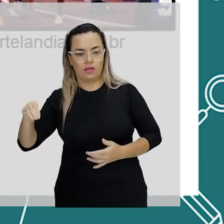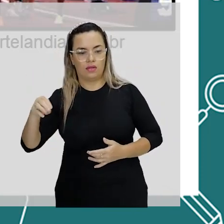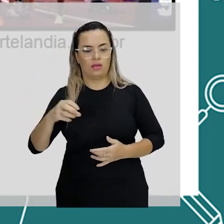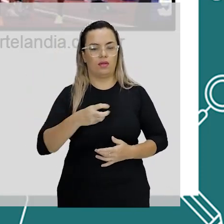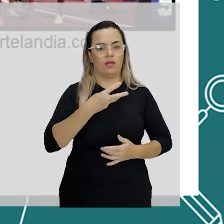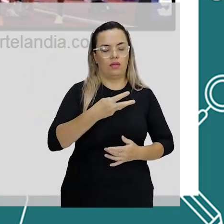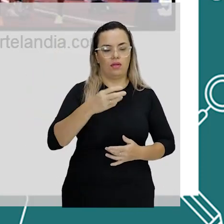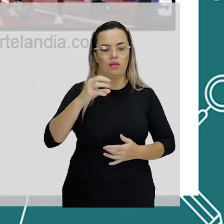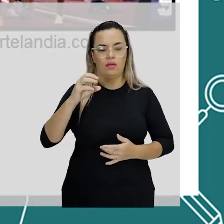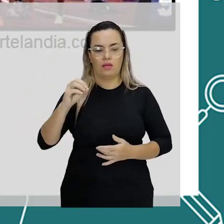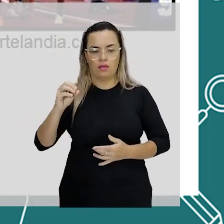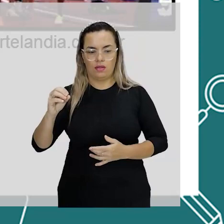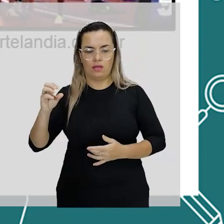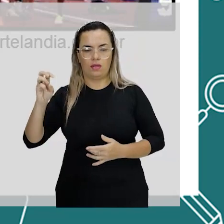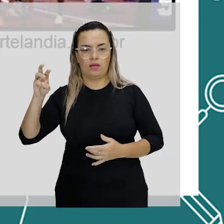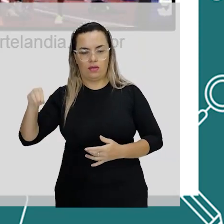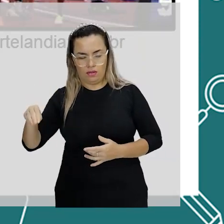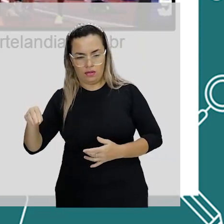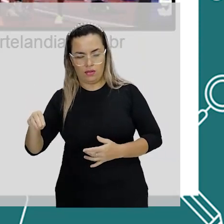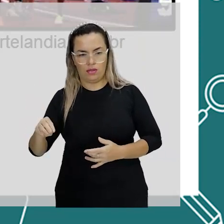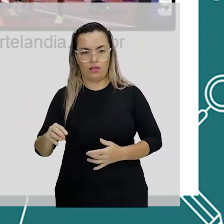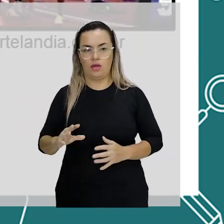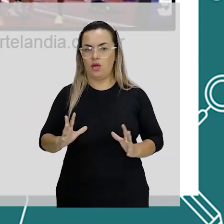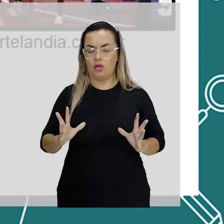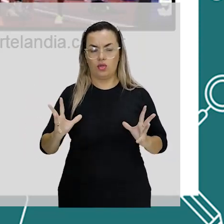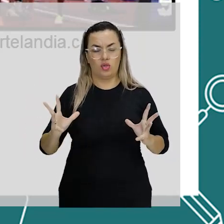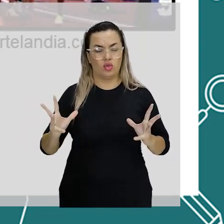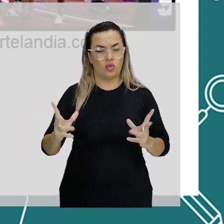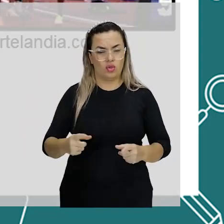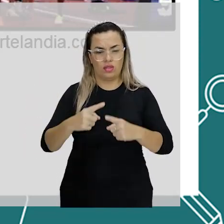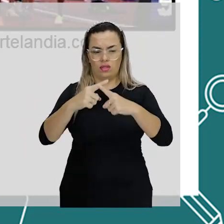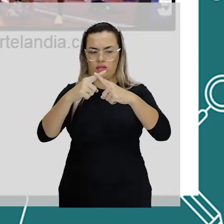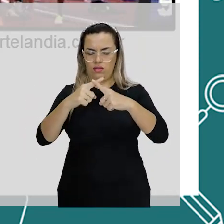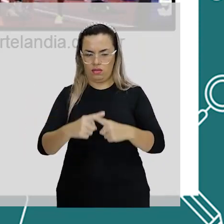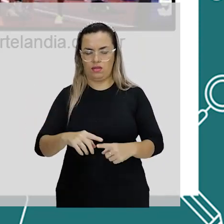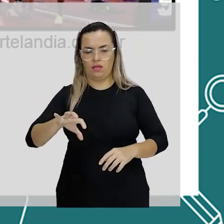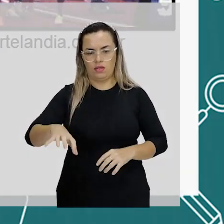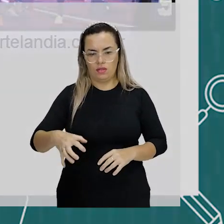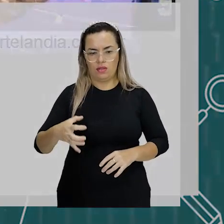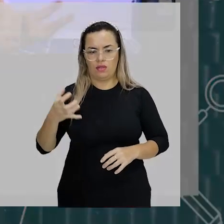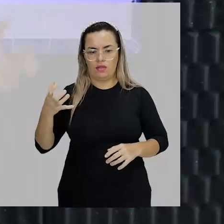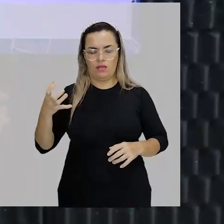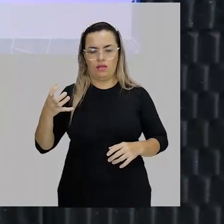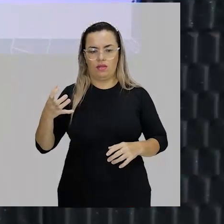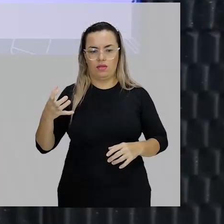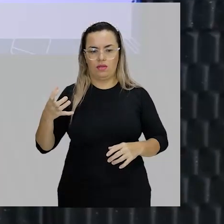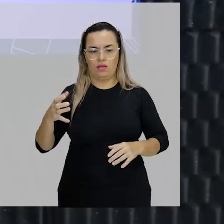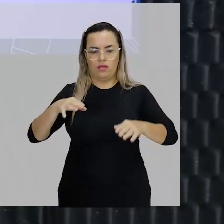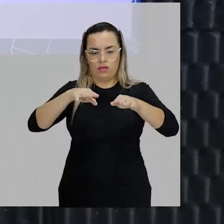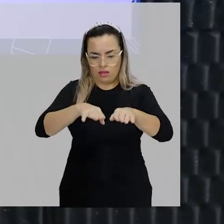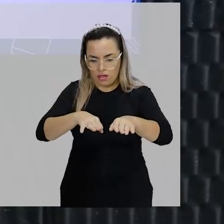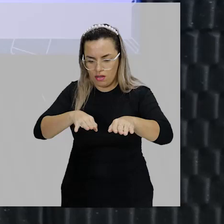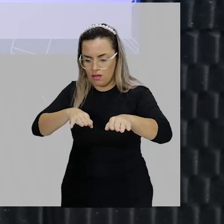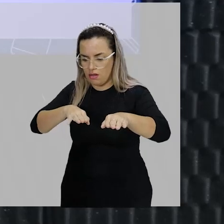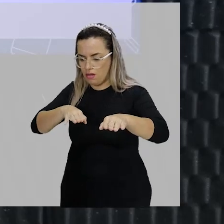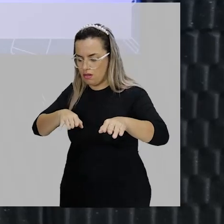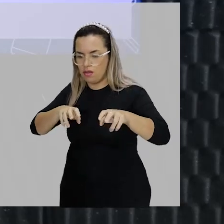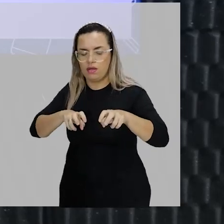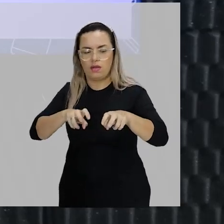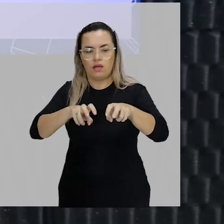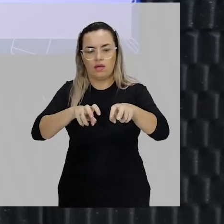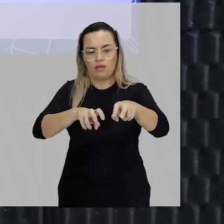e 3.000 metros. Todas essas provas aqui, elas acontecem na pista de atletismo. Existem